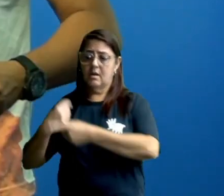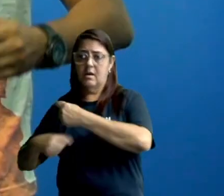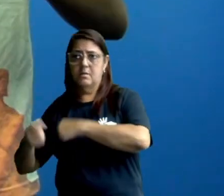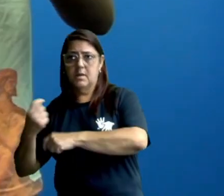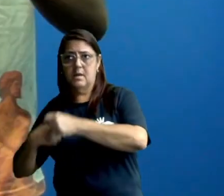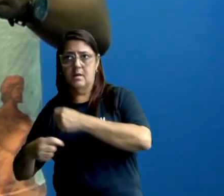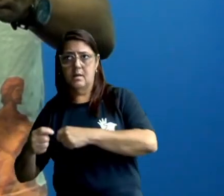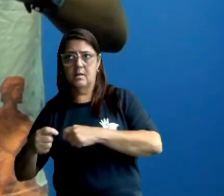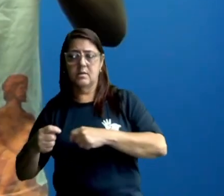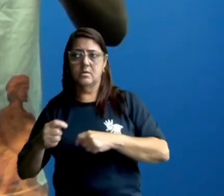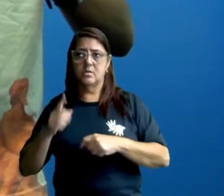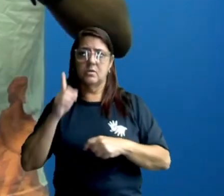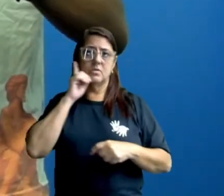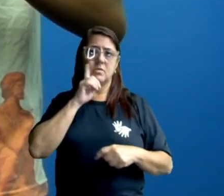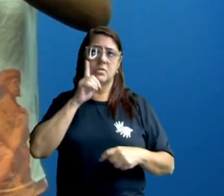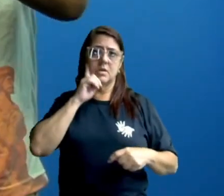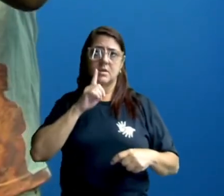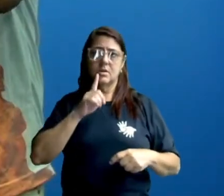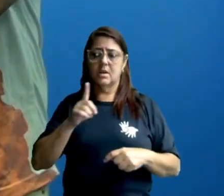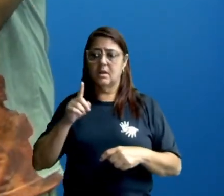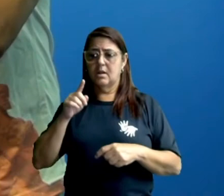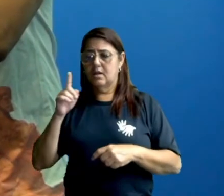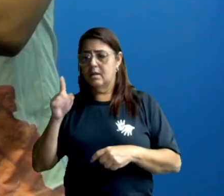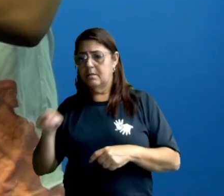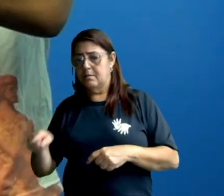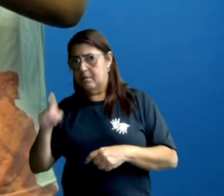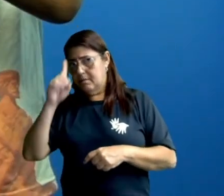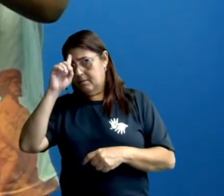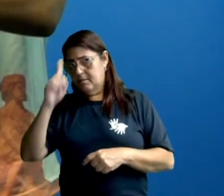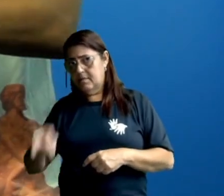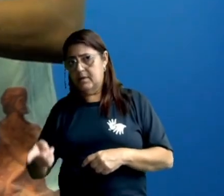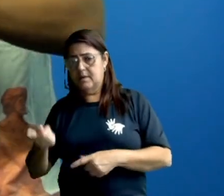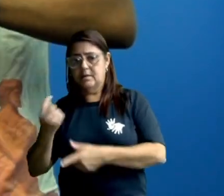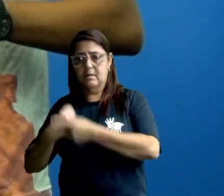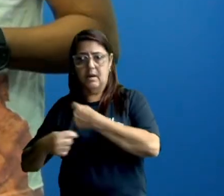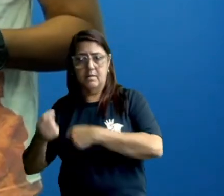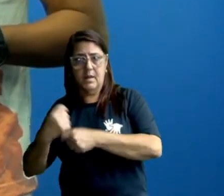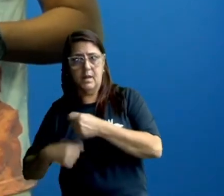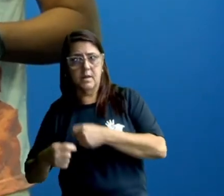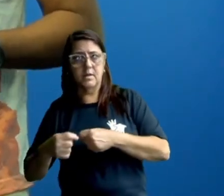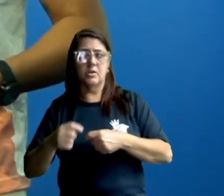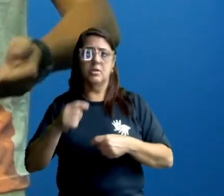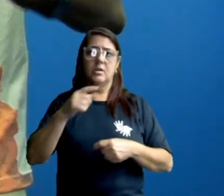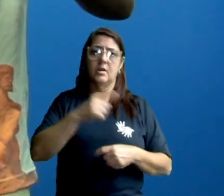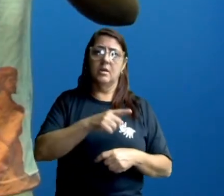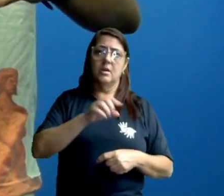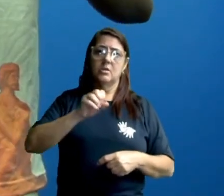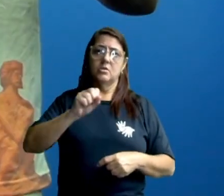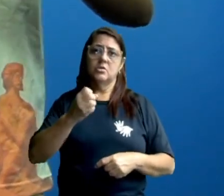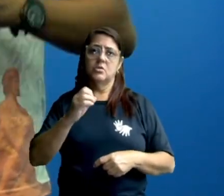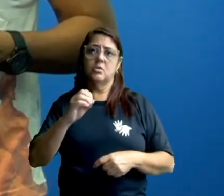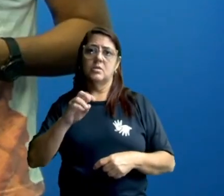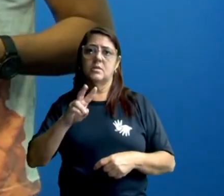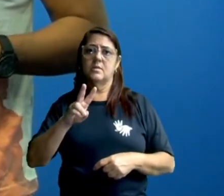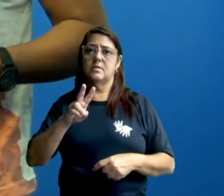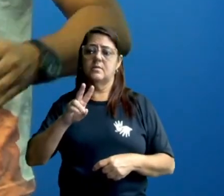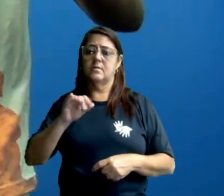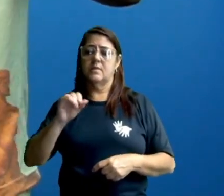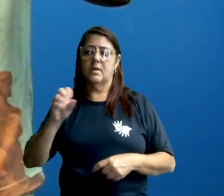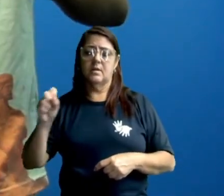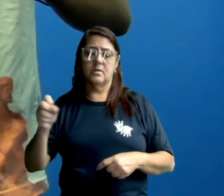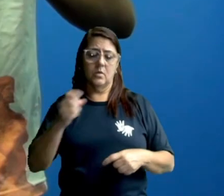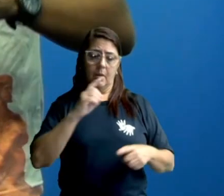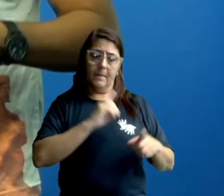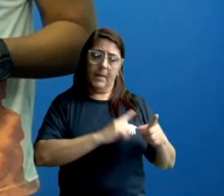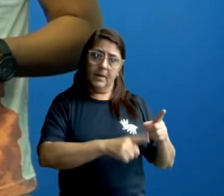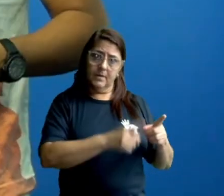capitalistas, e os Estados Unidos lideram os capitalistas, os soviéticos lideram os socialistas, até que, por fim, com 1989,